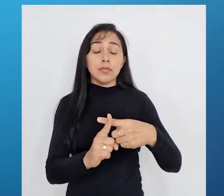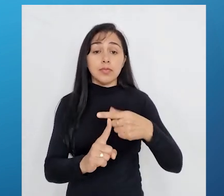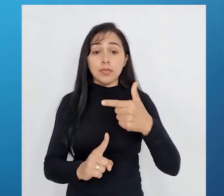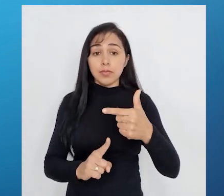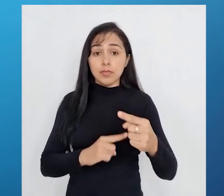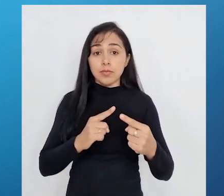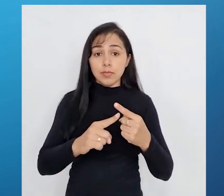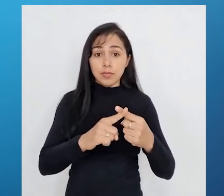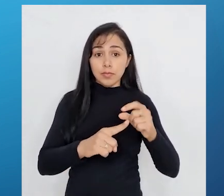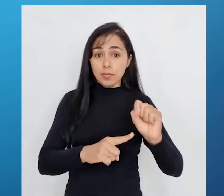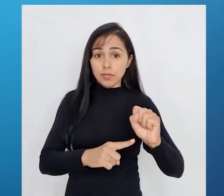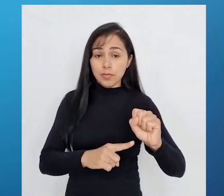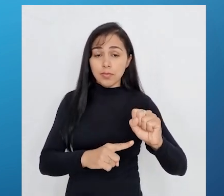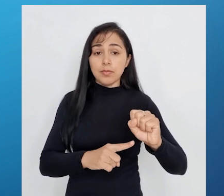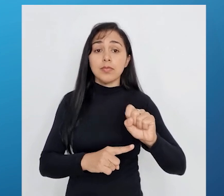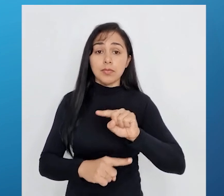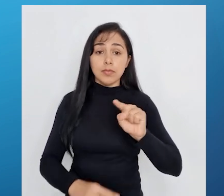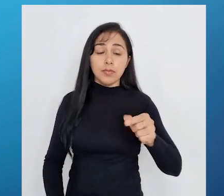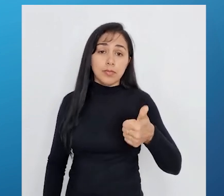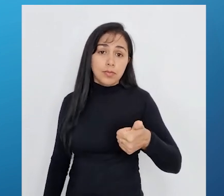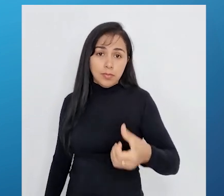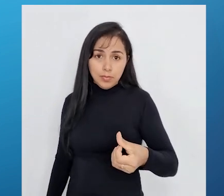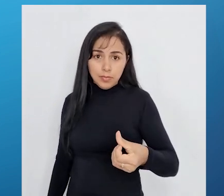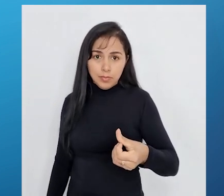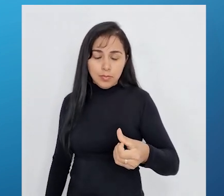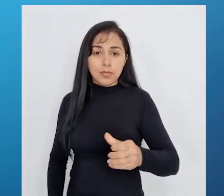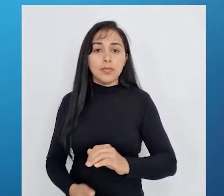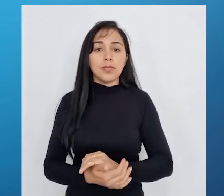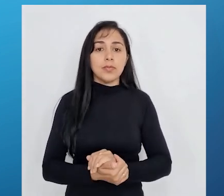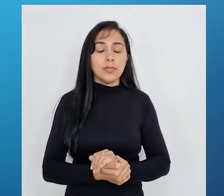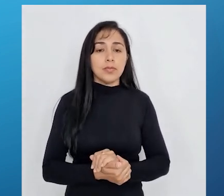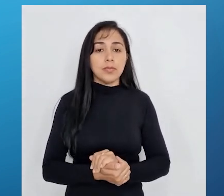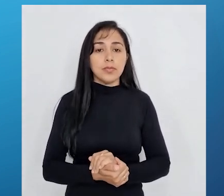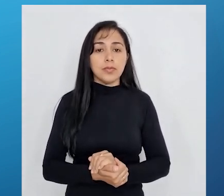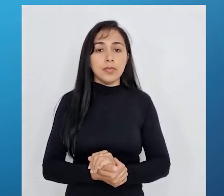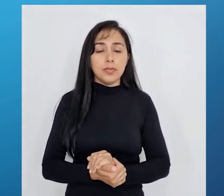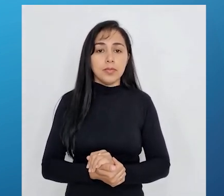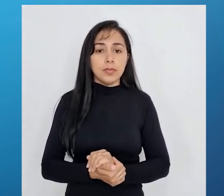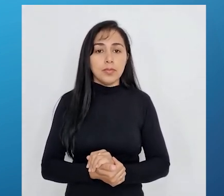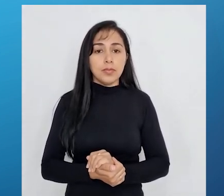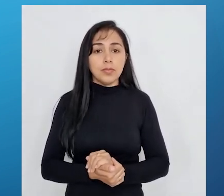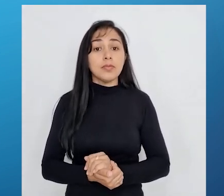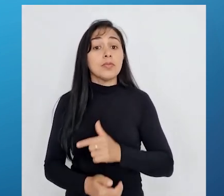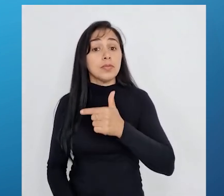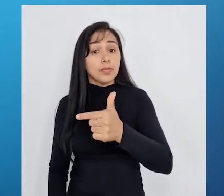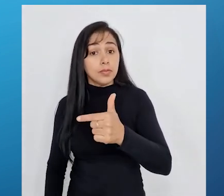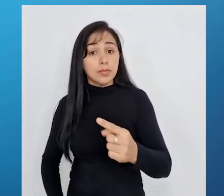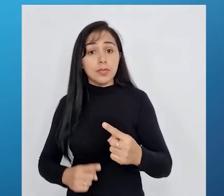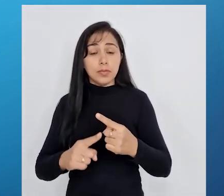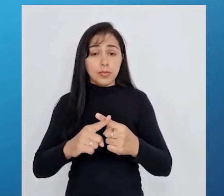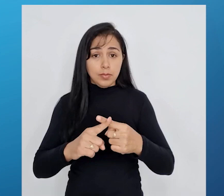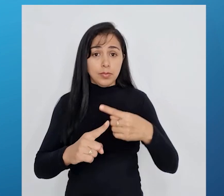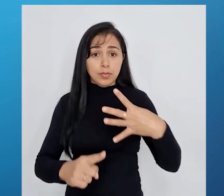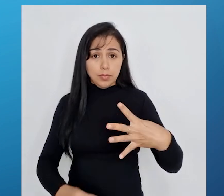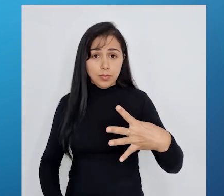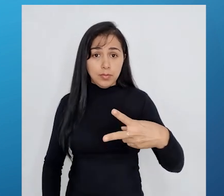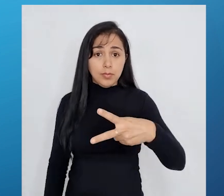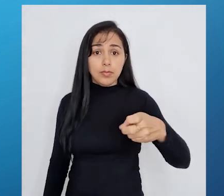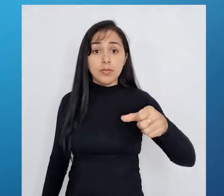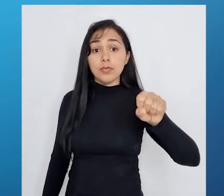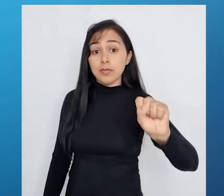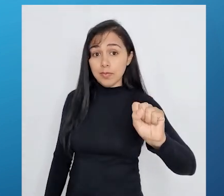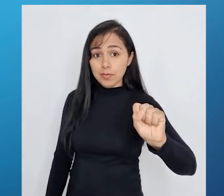16. 40 mais 2 vezes 4, né, pessoal? 2 vezes 4, 8. Então, 40 mais 8 igual